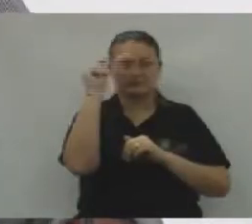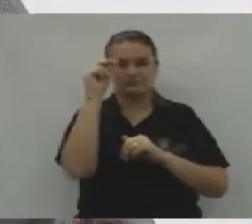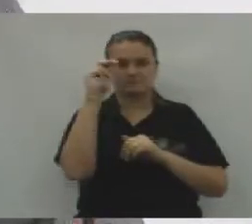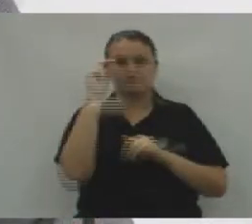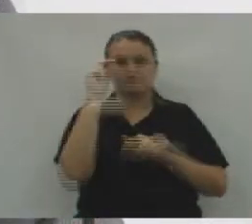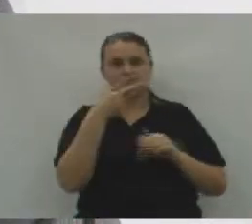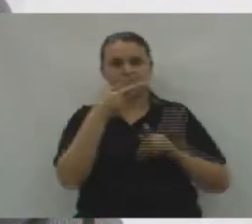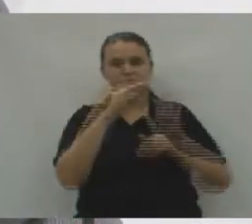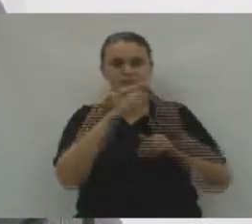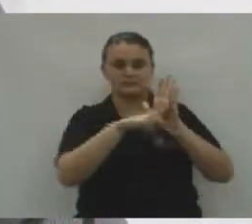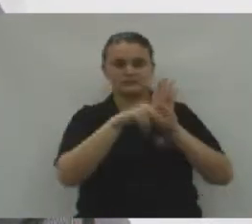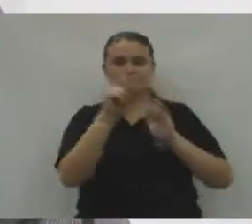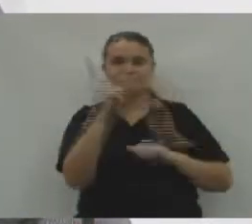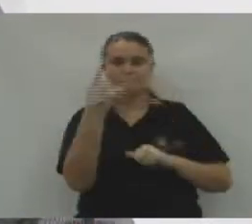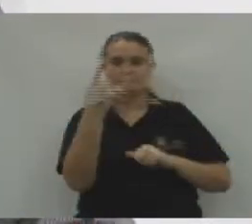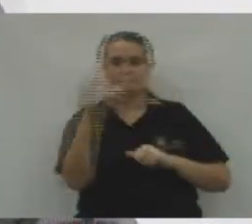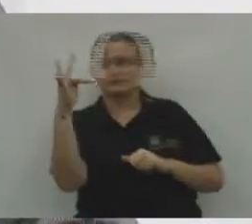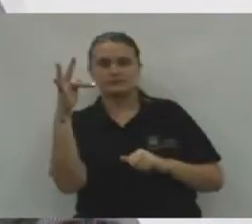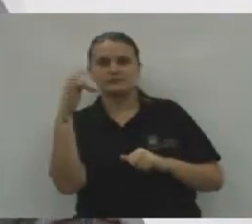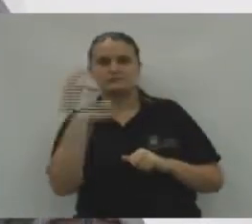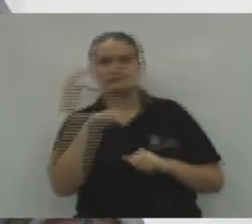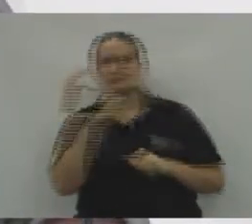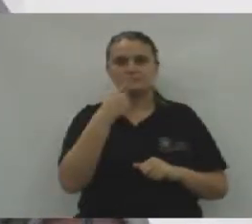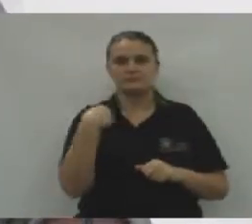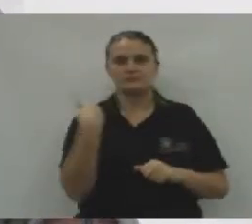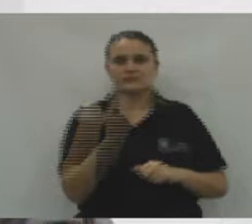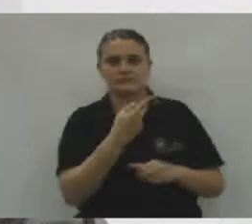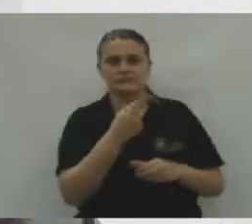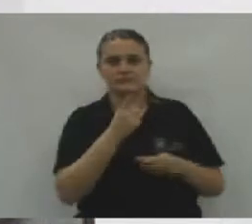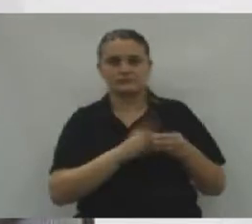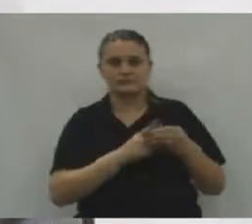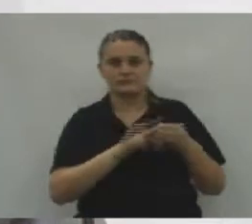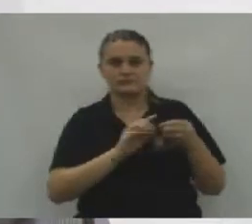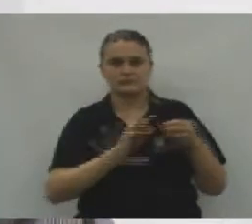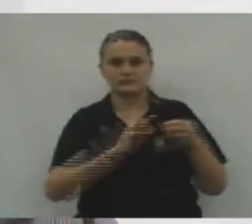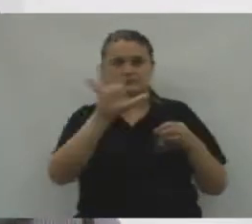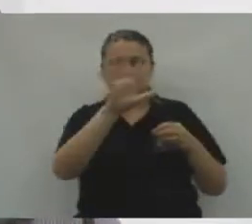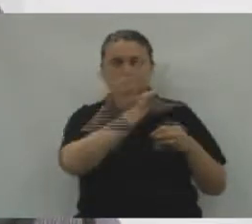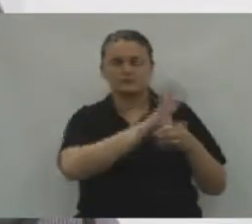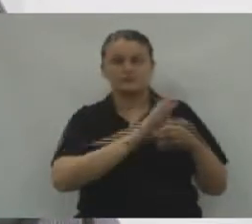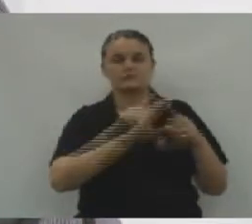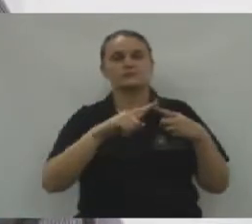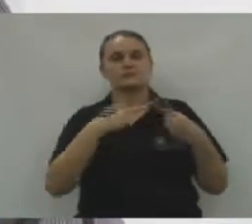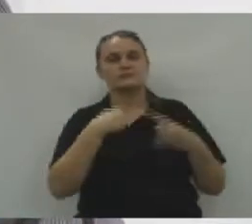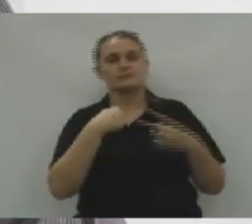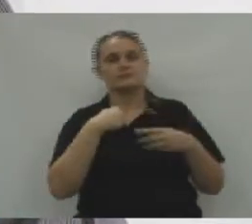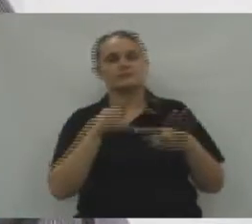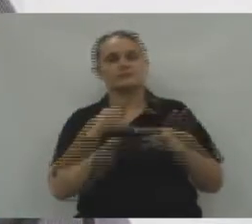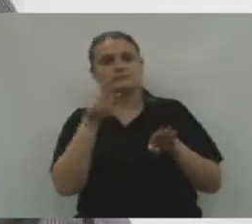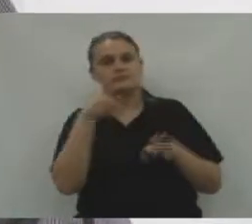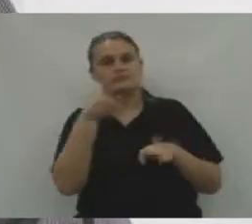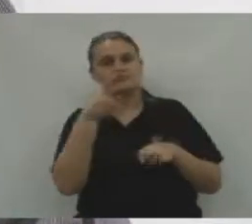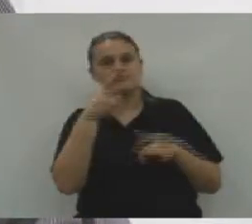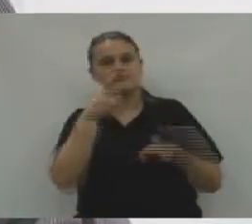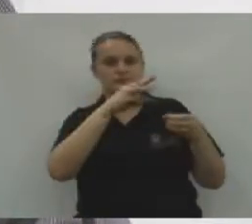falo da nossa região, mas aqui eu me reporto ao município de União da Vitória.